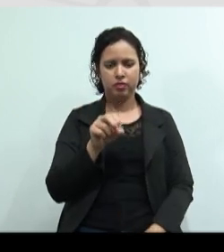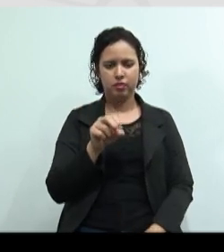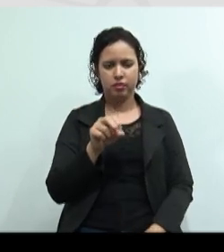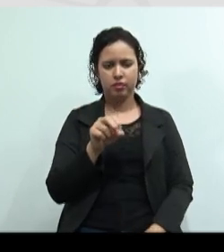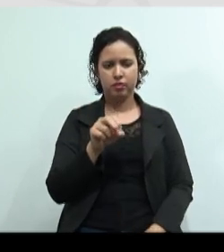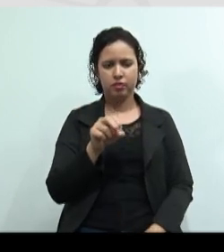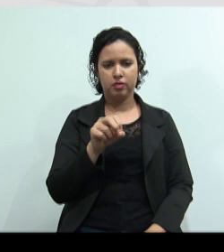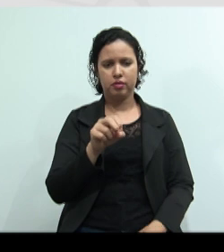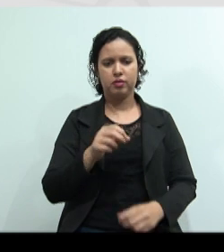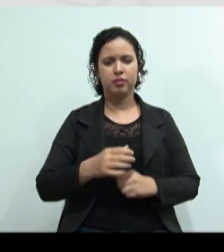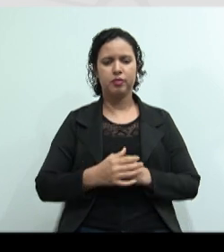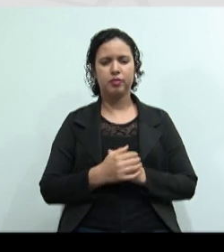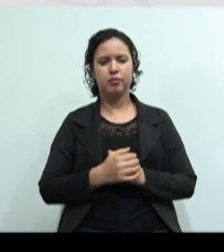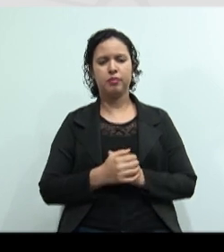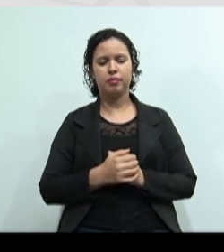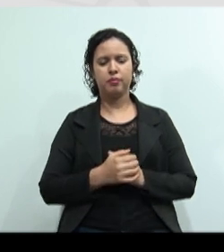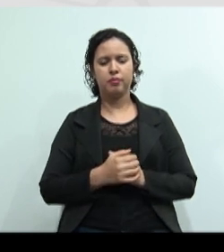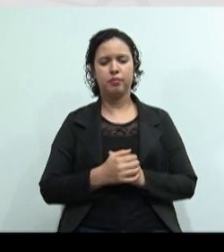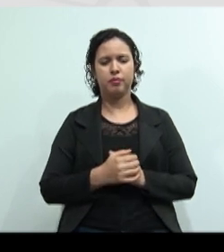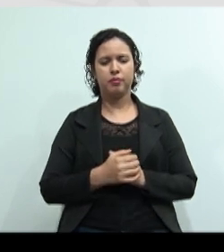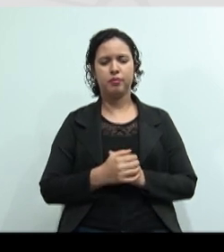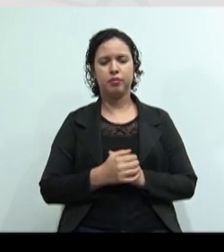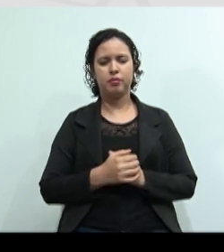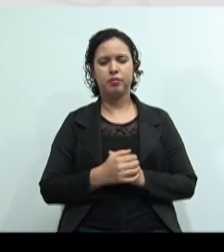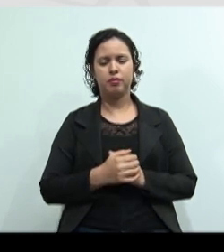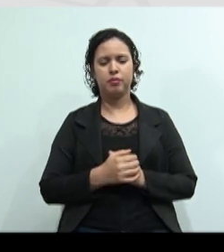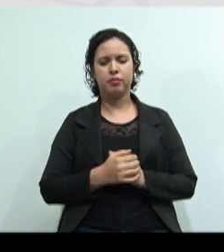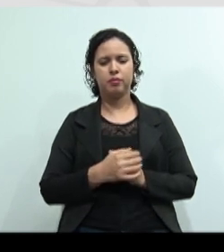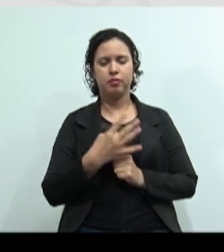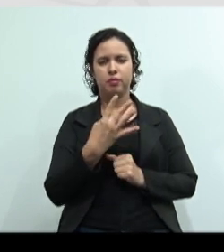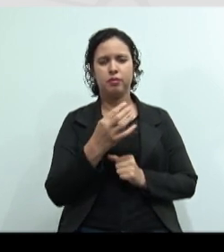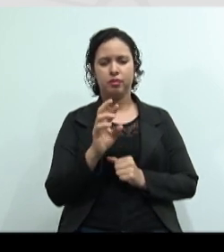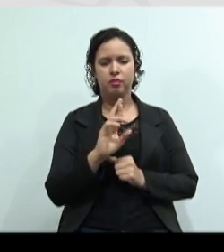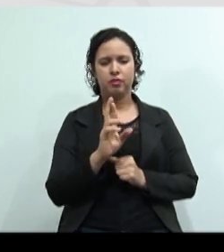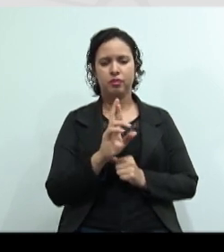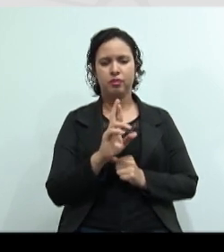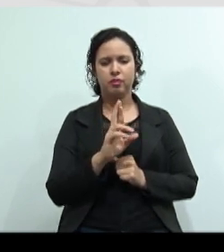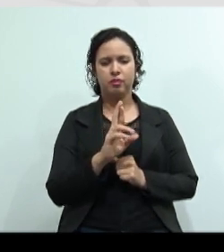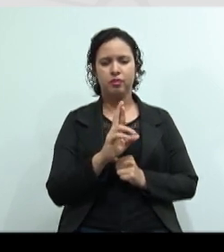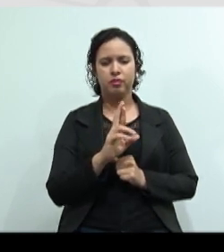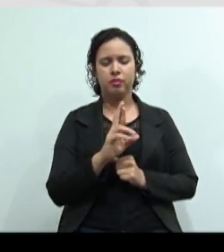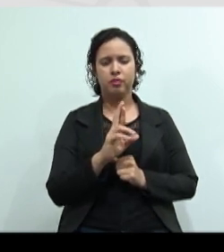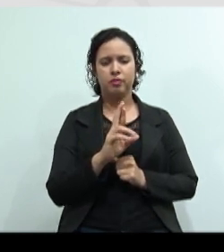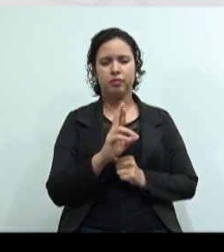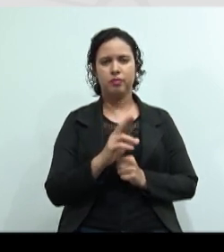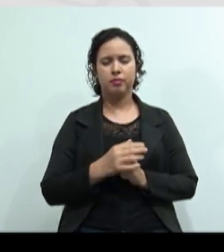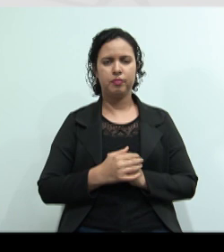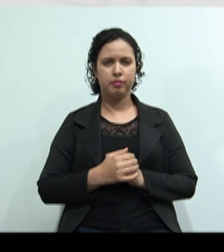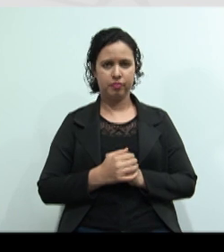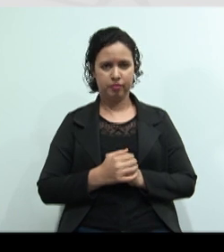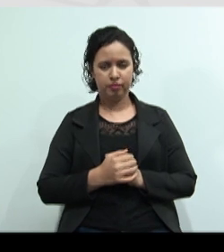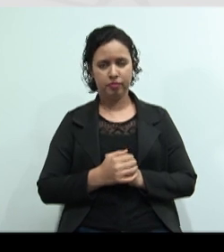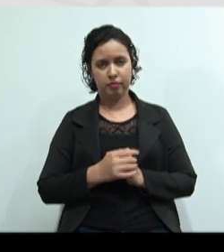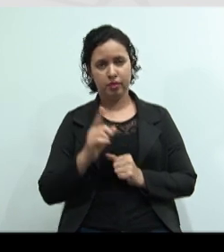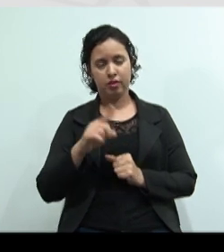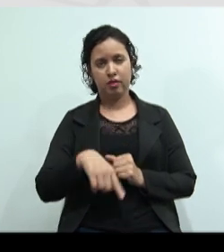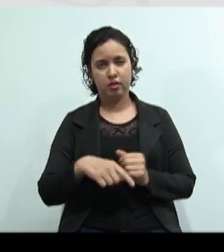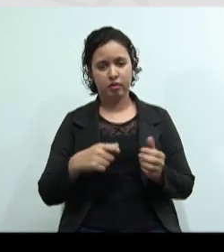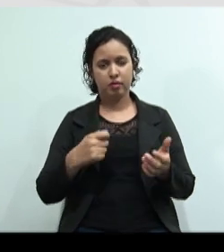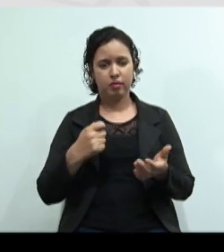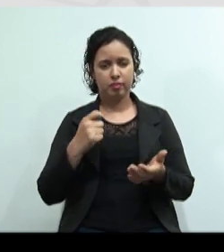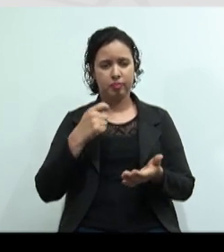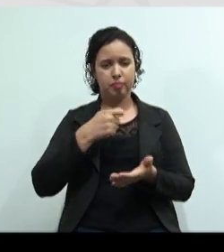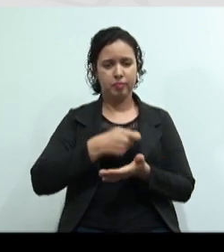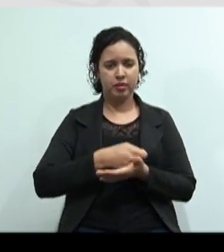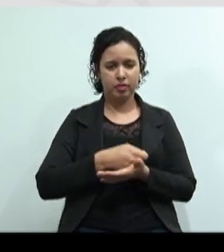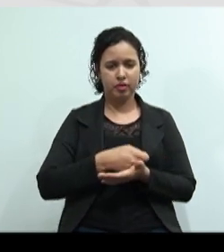Isso, 50 pudins a R$ 4,00. Isso, porque, olha só, R$4 foi o valor que eu paguei no quê?